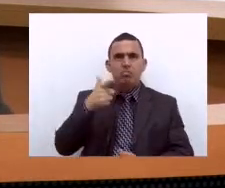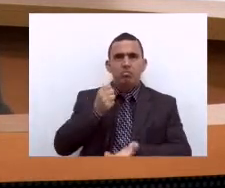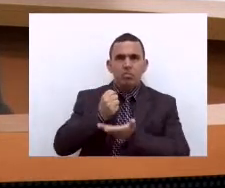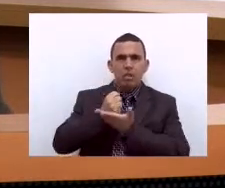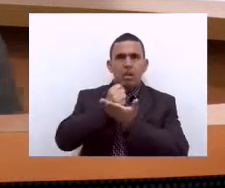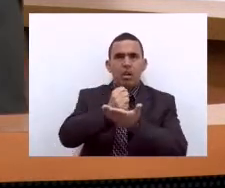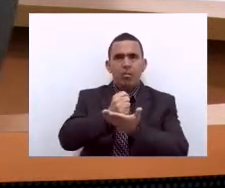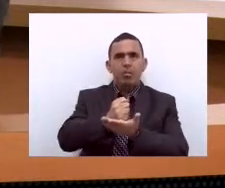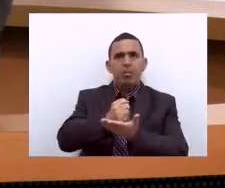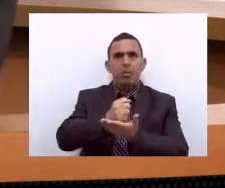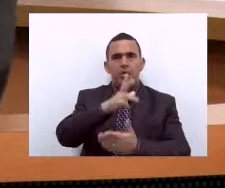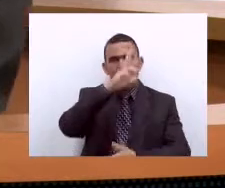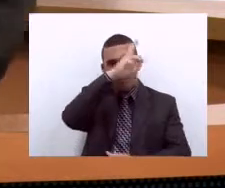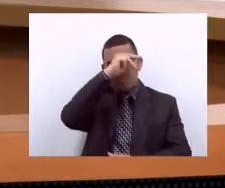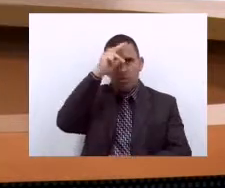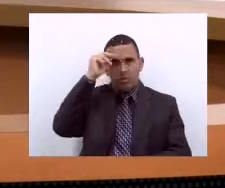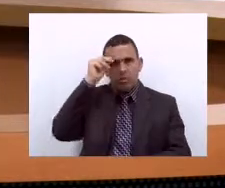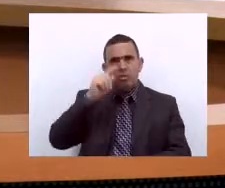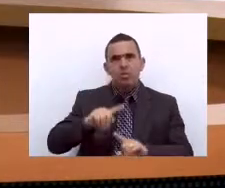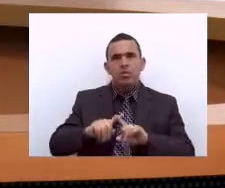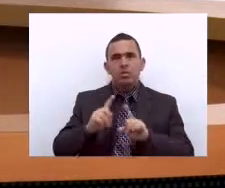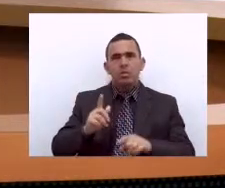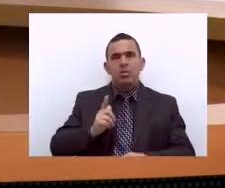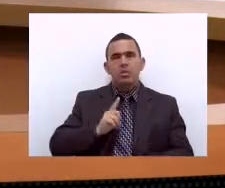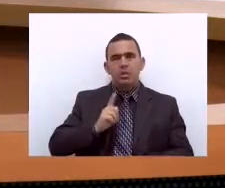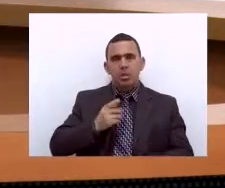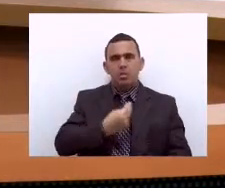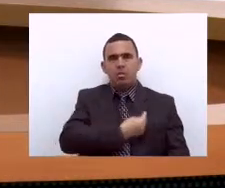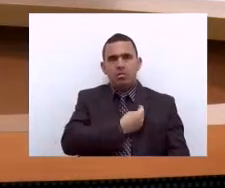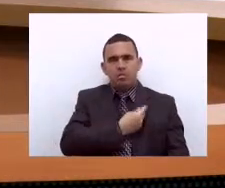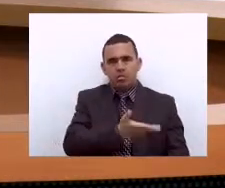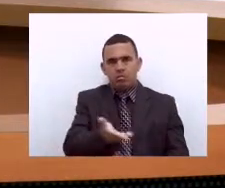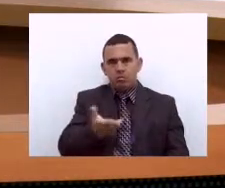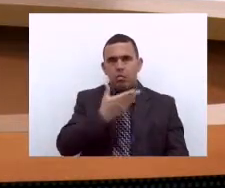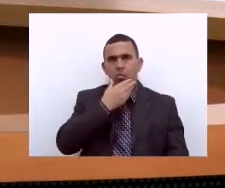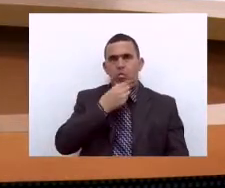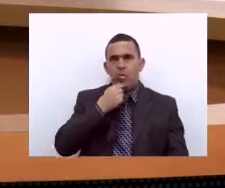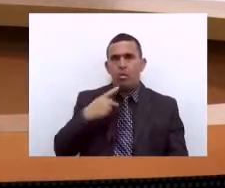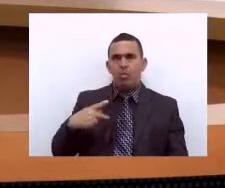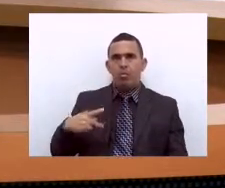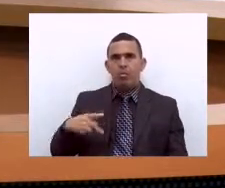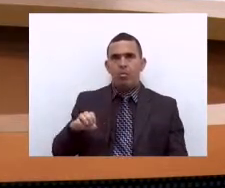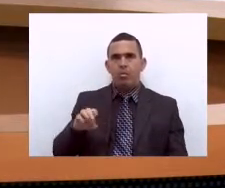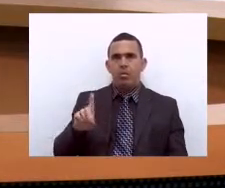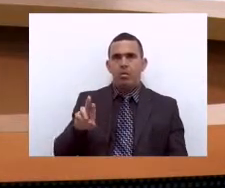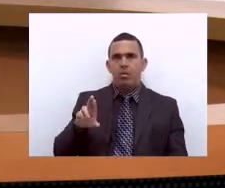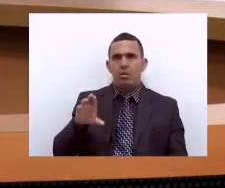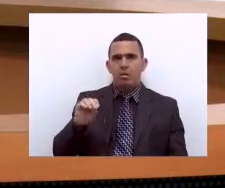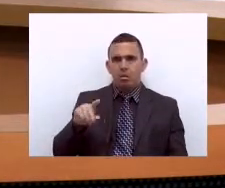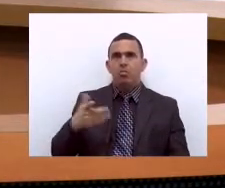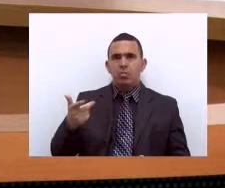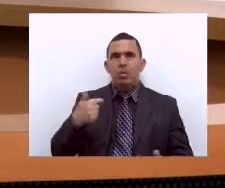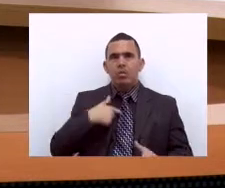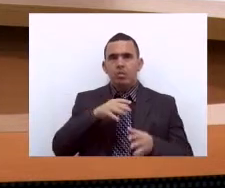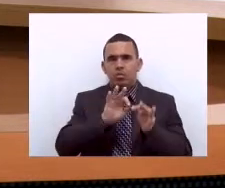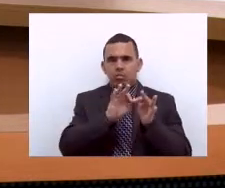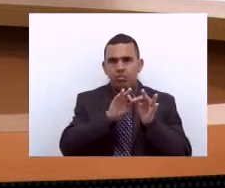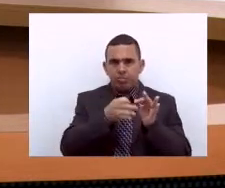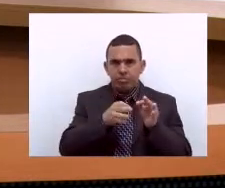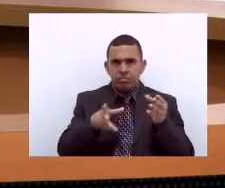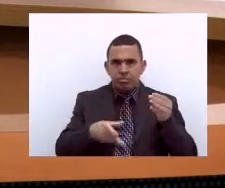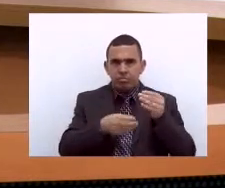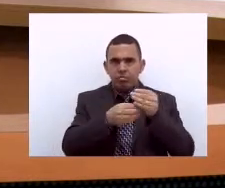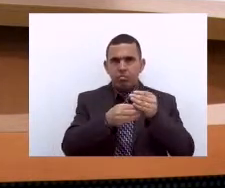poder público, e está conosco, senhor Pedro. Então, eu queria, finalizando a minha fala aqui, pedir